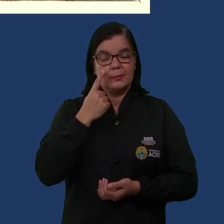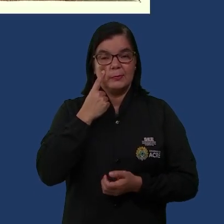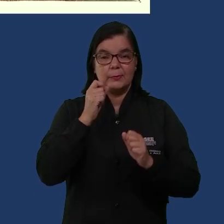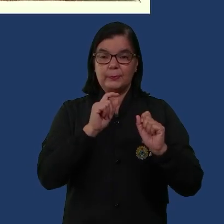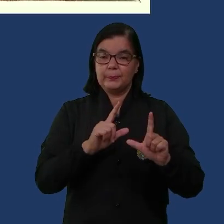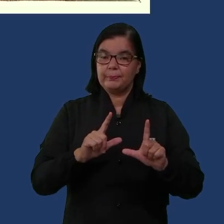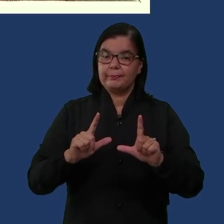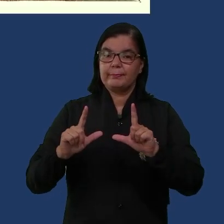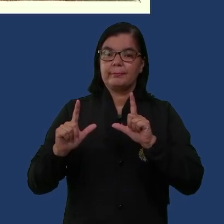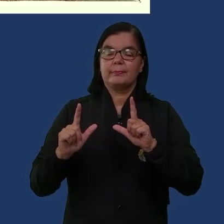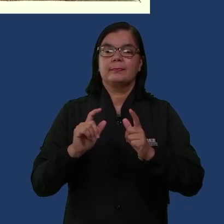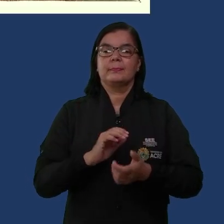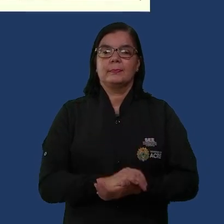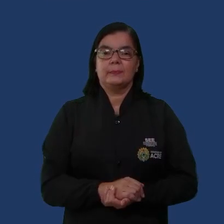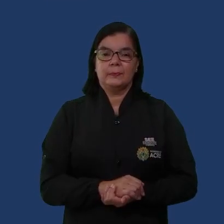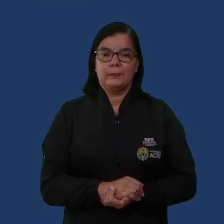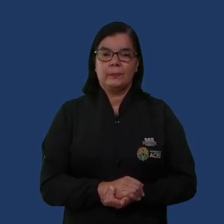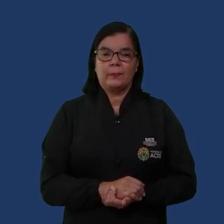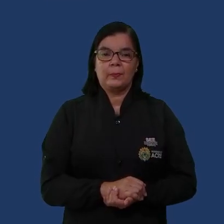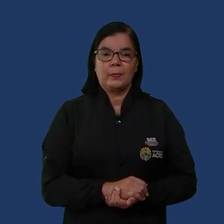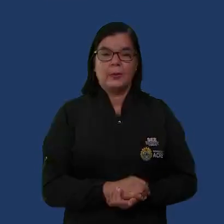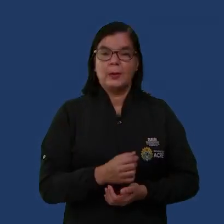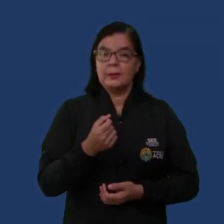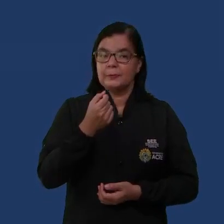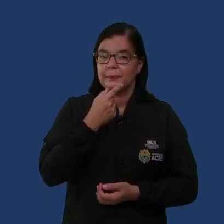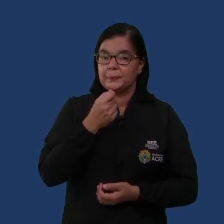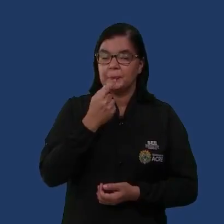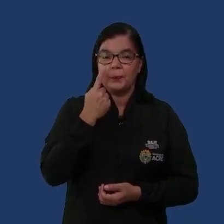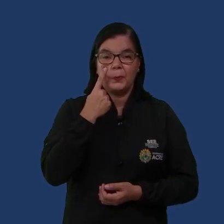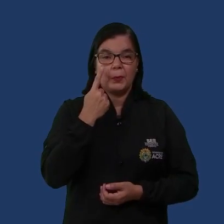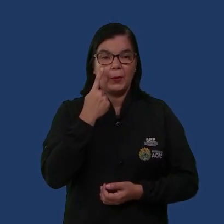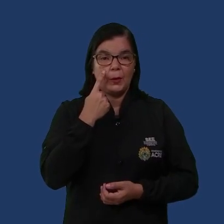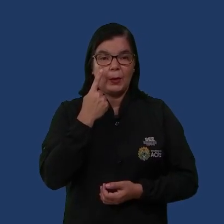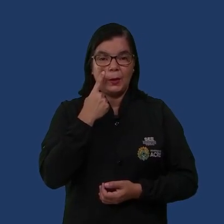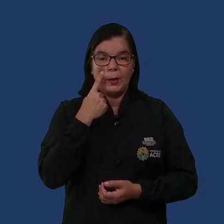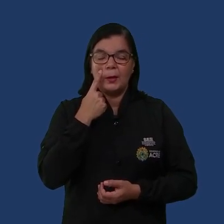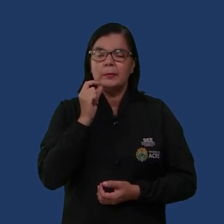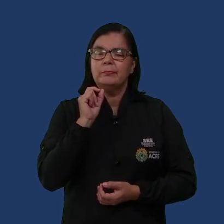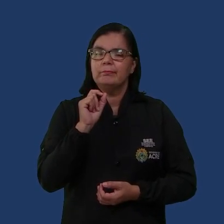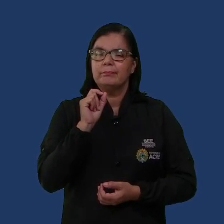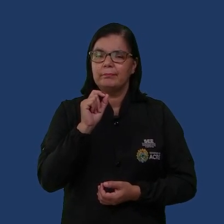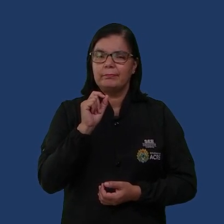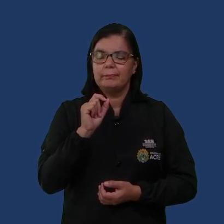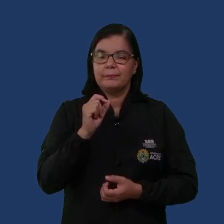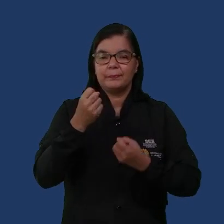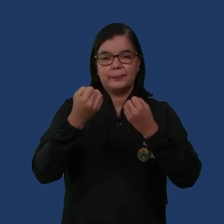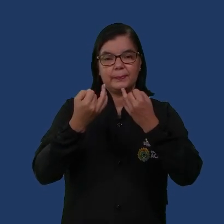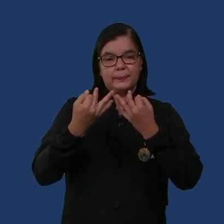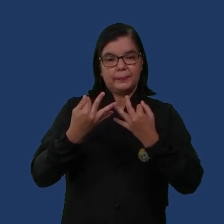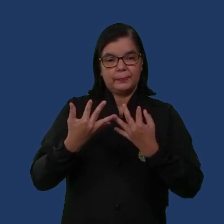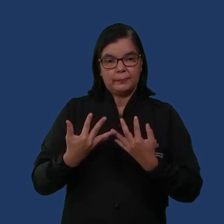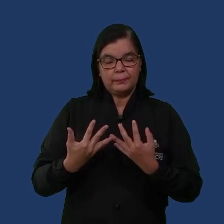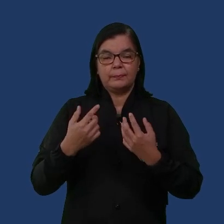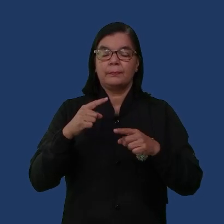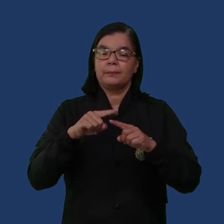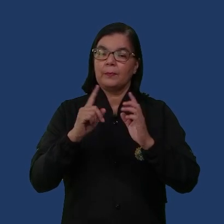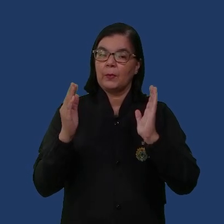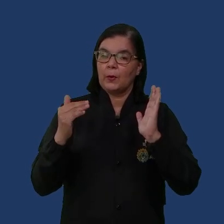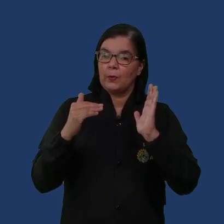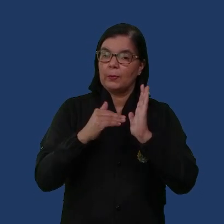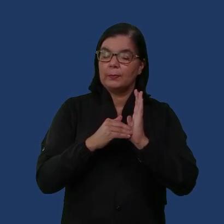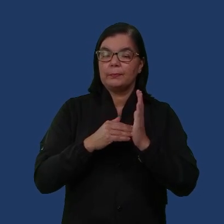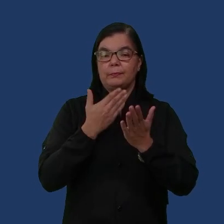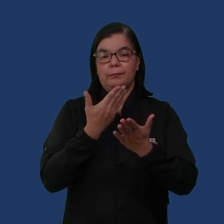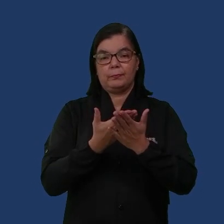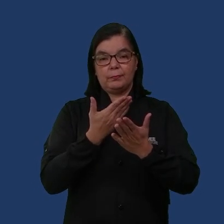continuar ainda sobre paródia, observando bem esses conceitos, porque lá no final da nossa